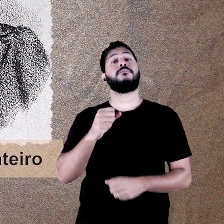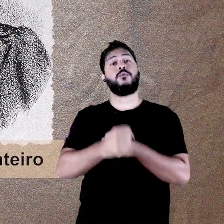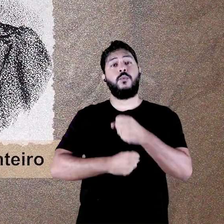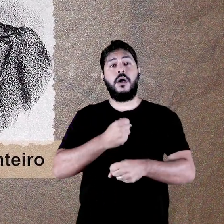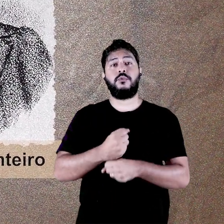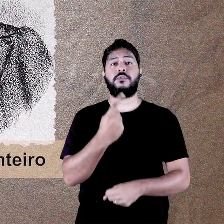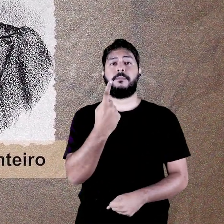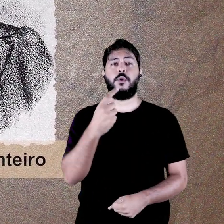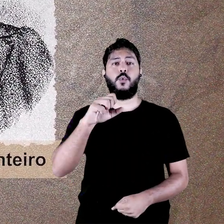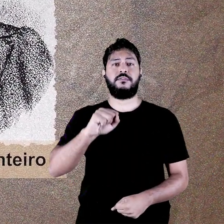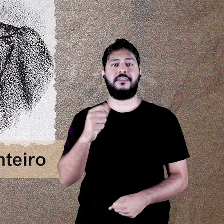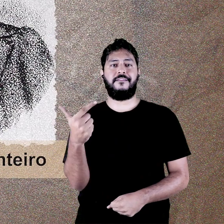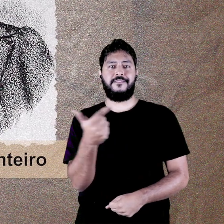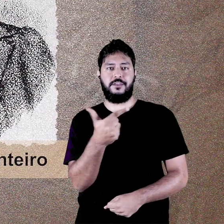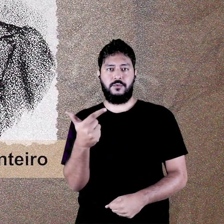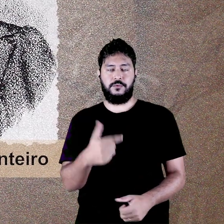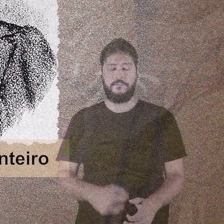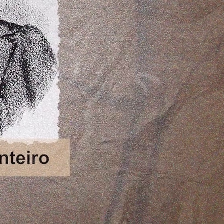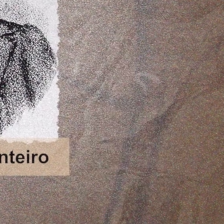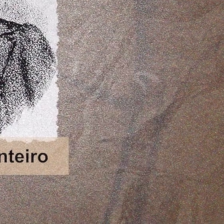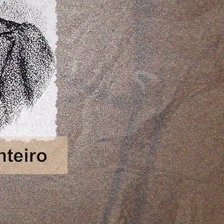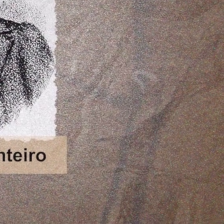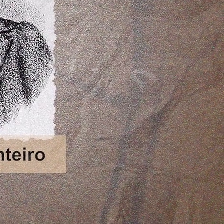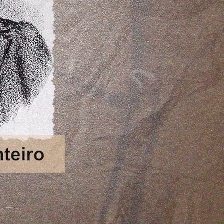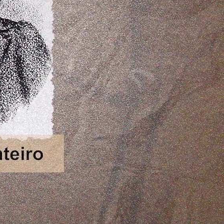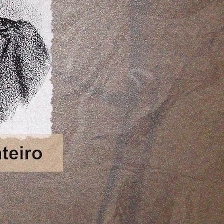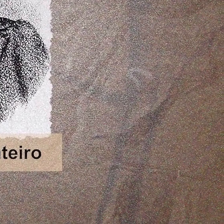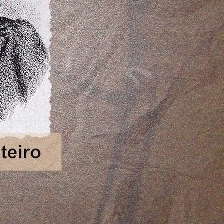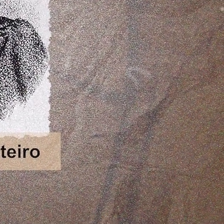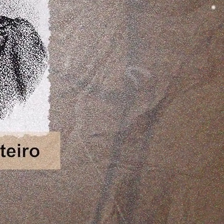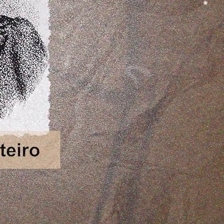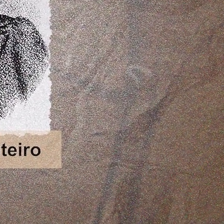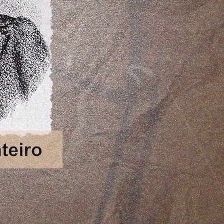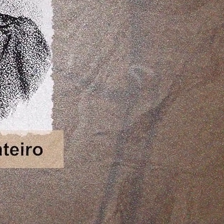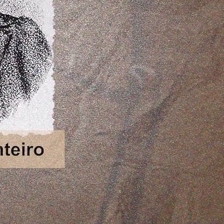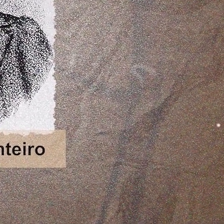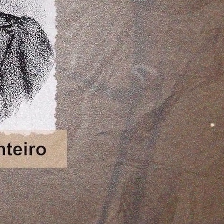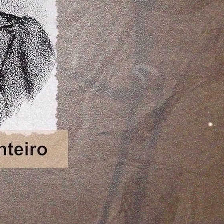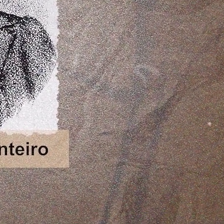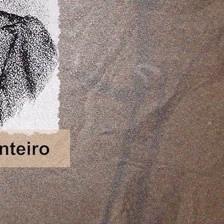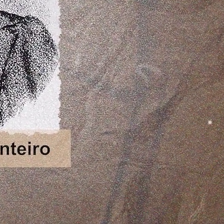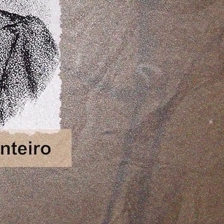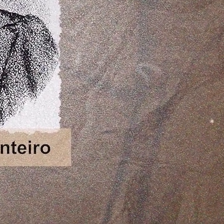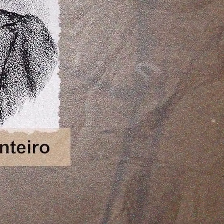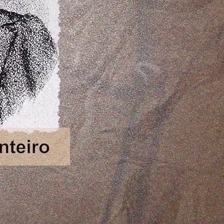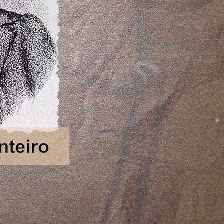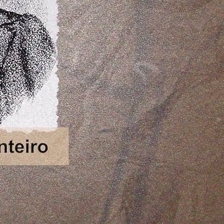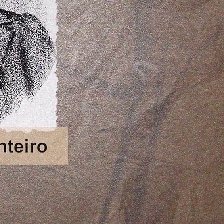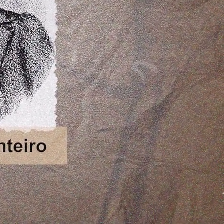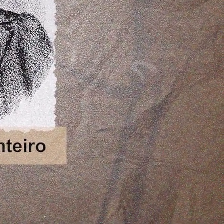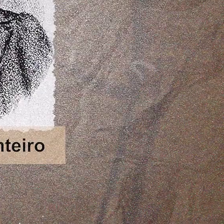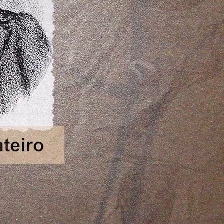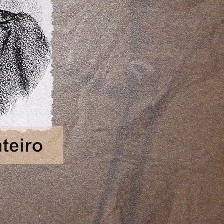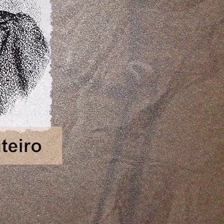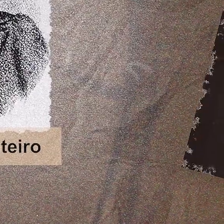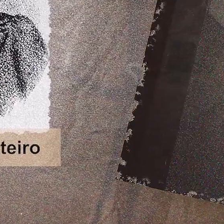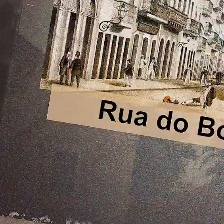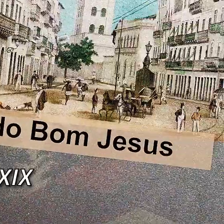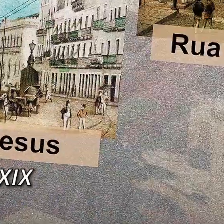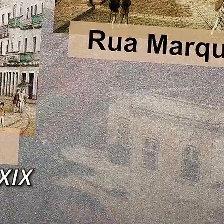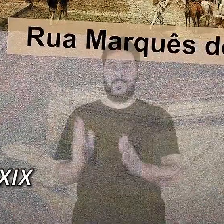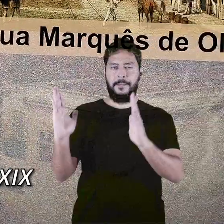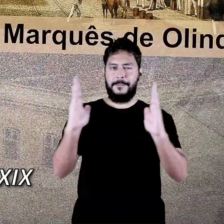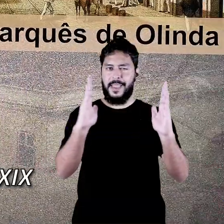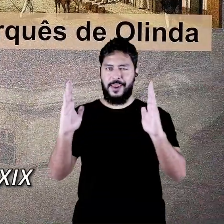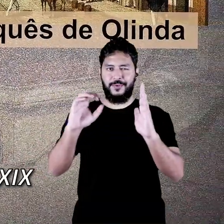primeiros desembargadores da relação de Pernambuco. Bernardo José da Gama, Eusébio de Queiroz, Lucas Monteiro de Barros e Tomás Antônio Maciel